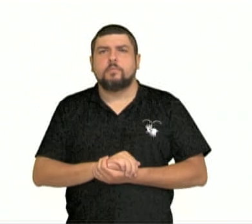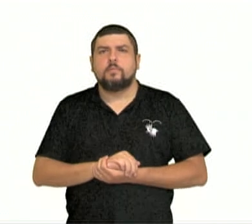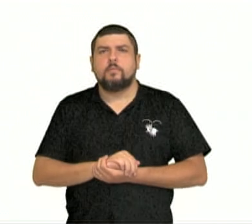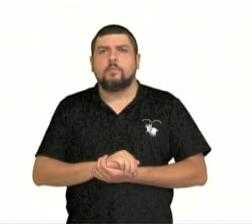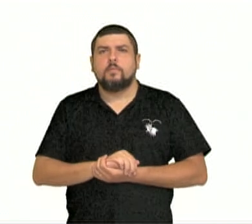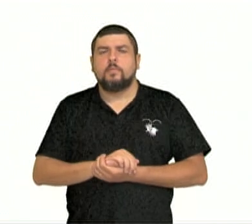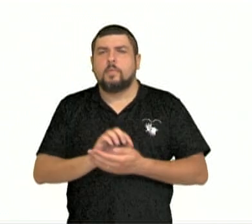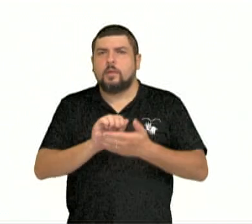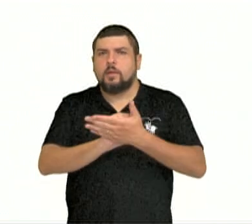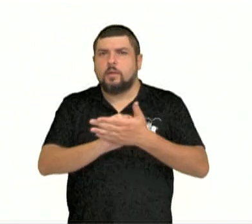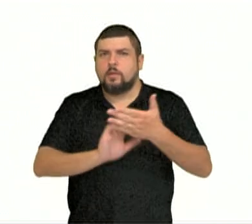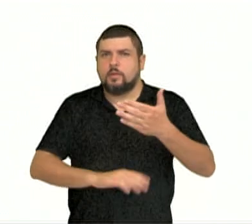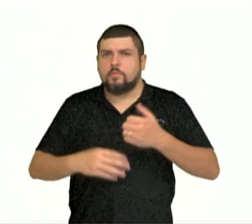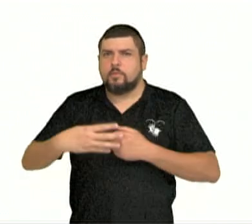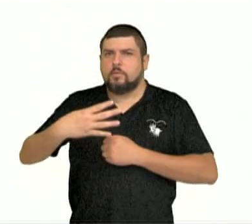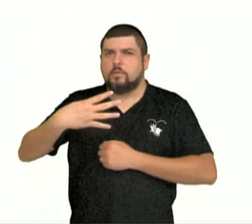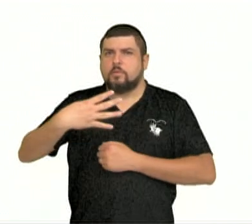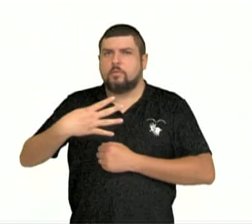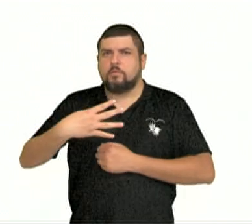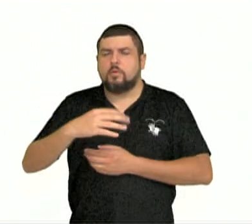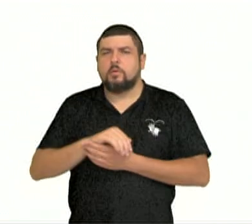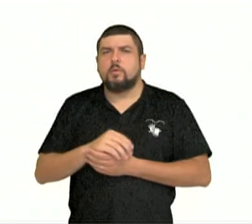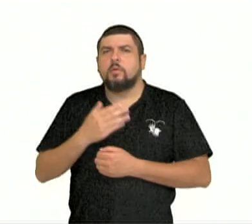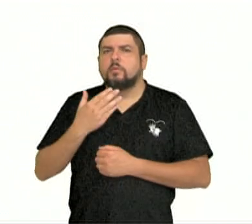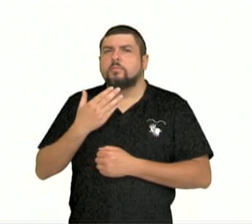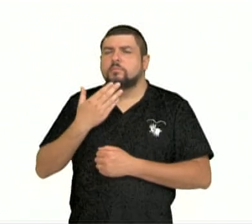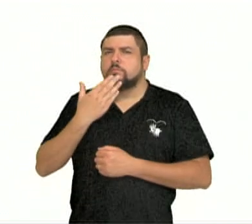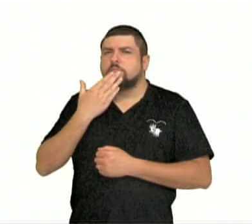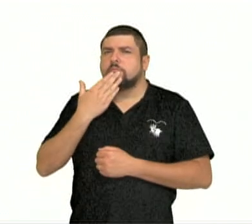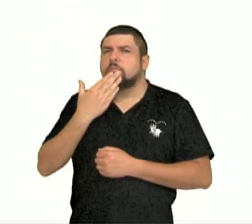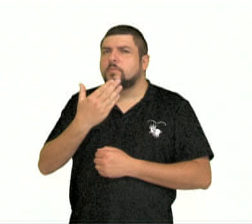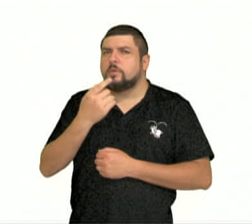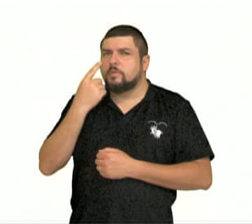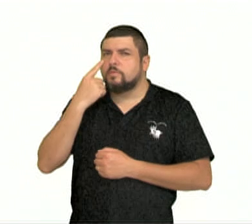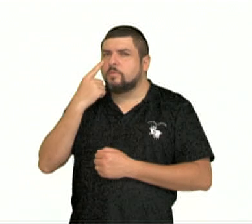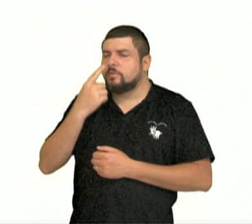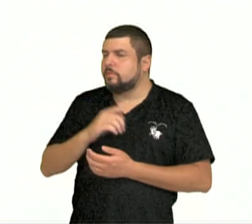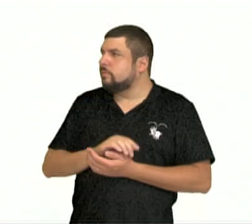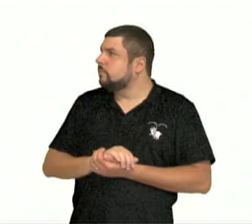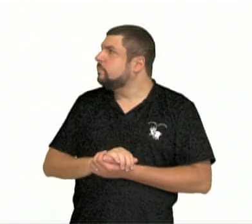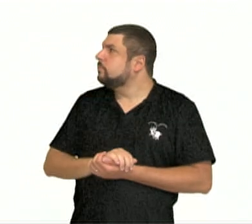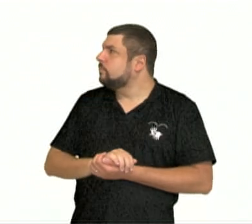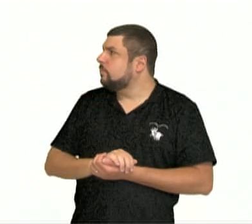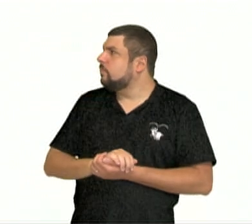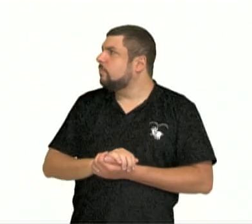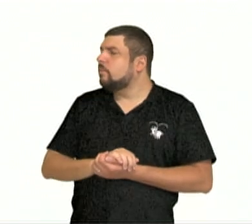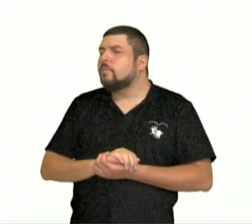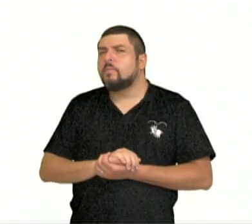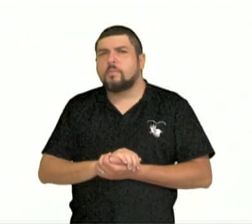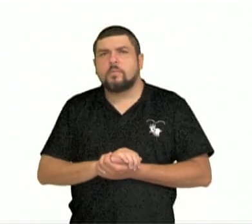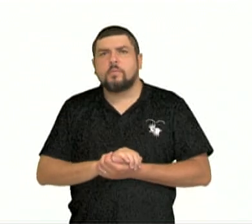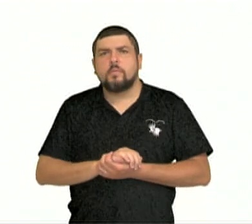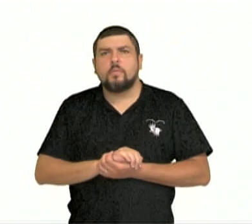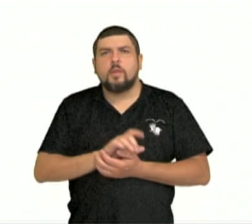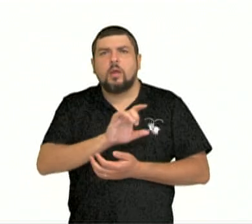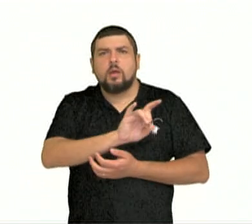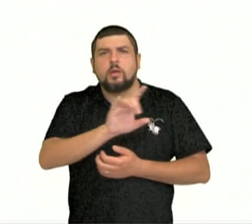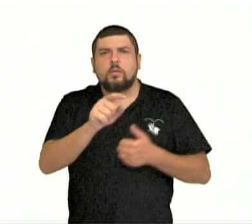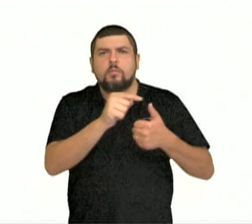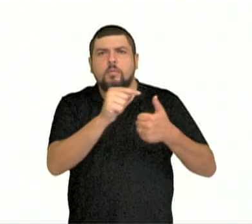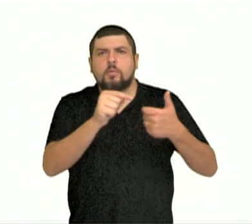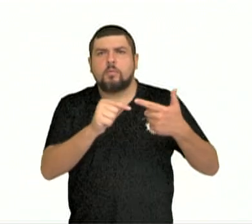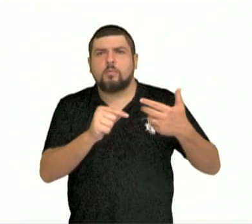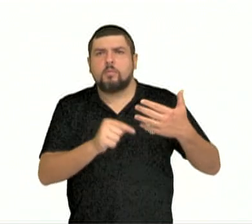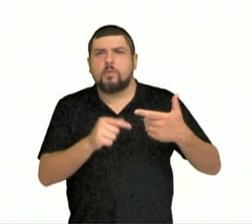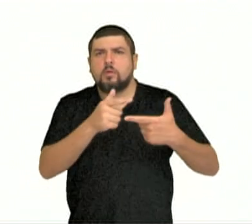4. Vem comigo perceber aqui o que eu estou pedindo para você. Para cada um dos problemas apresentados,